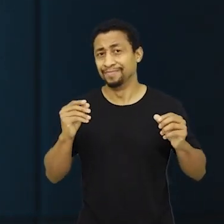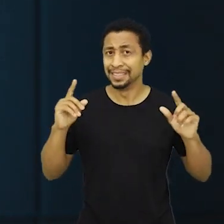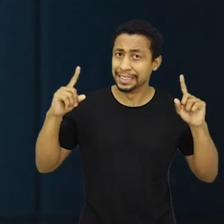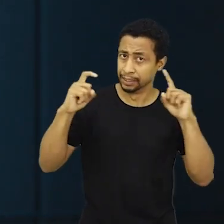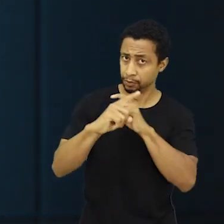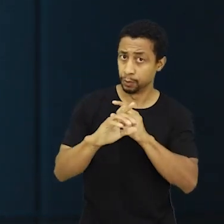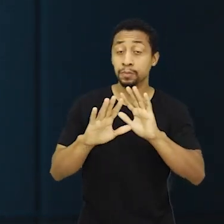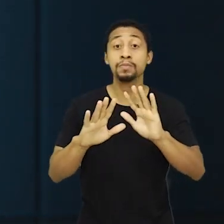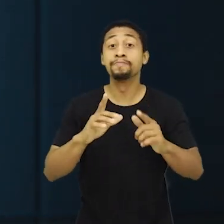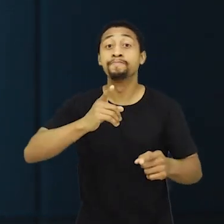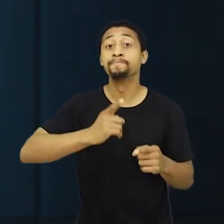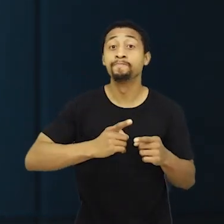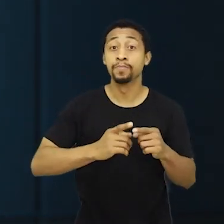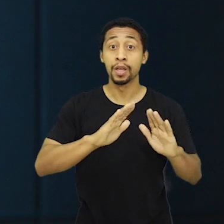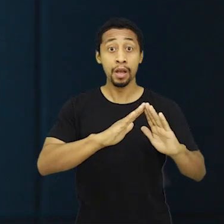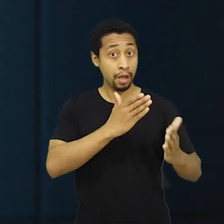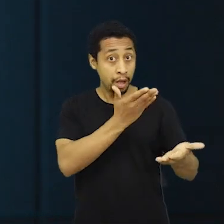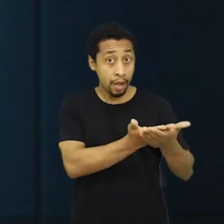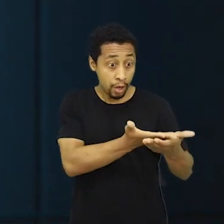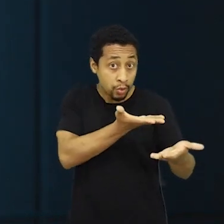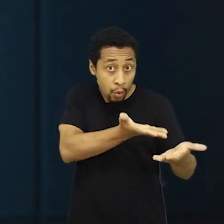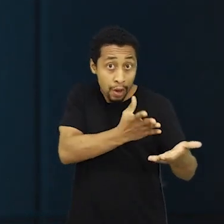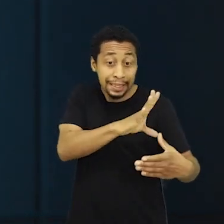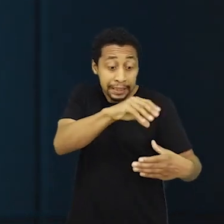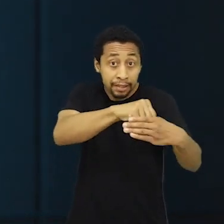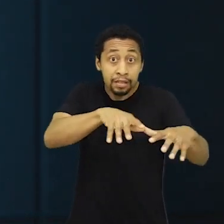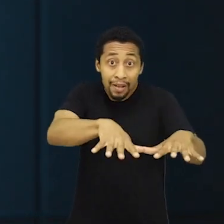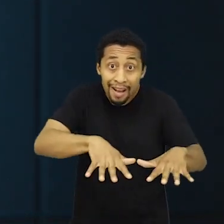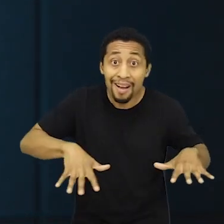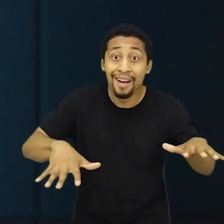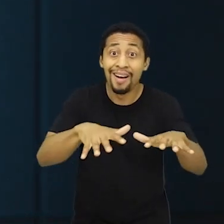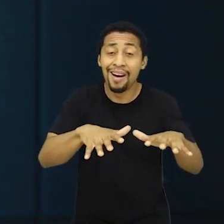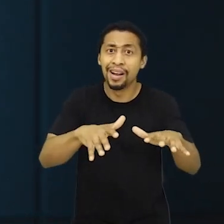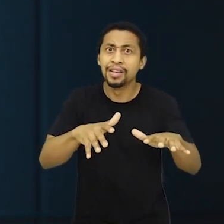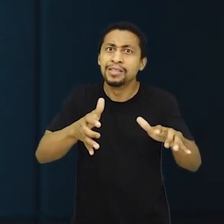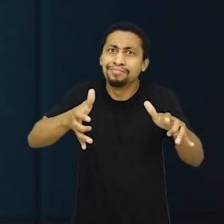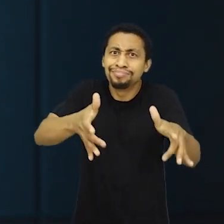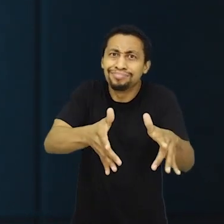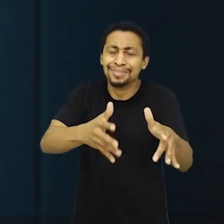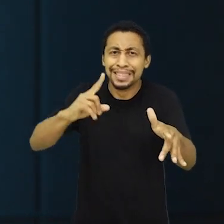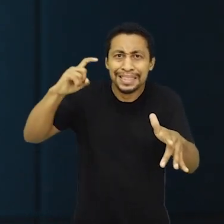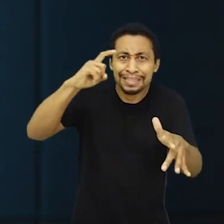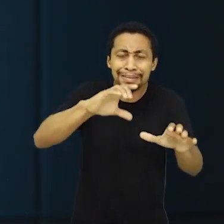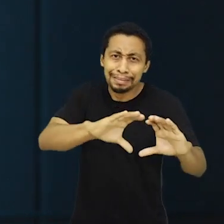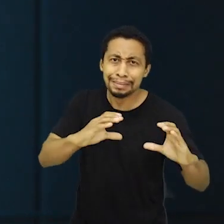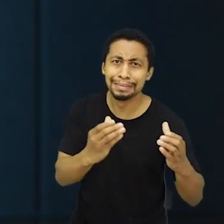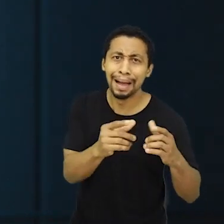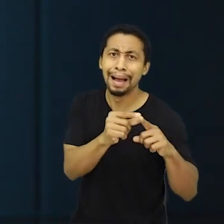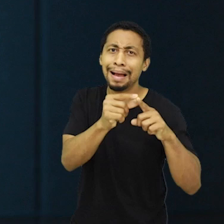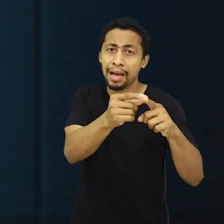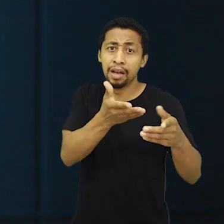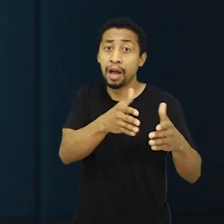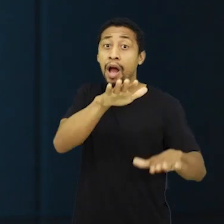se compreende como pertencente àquele território que é vulnerável, e algumas vezes ela acaba imprimindo uma